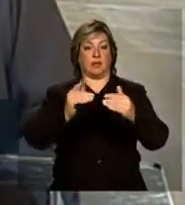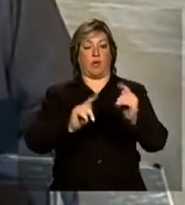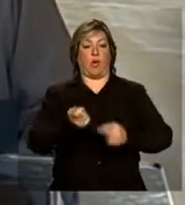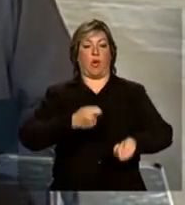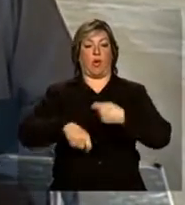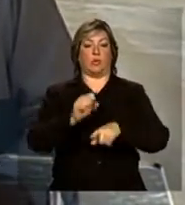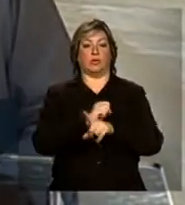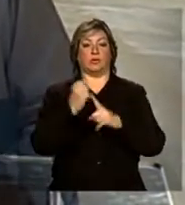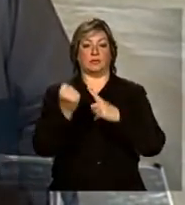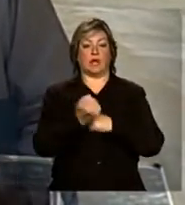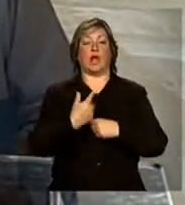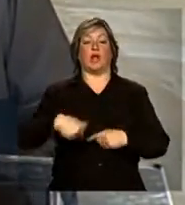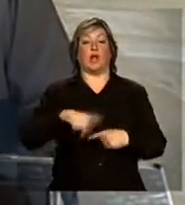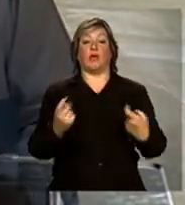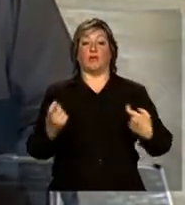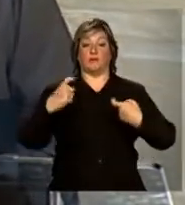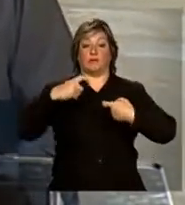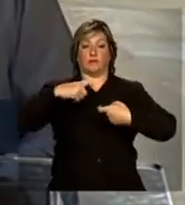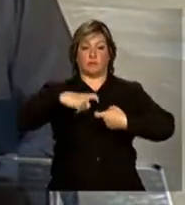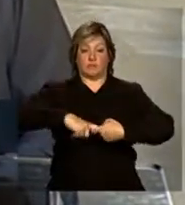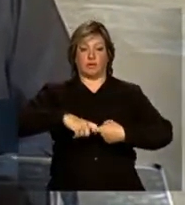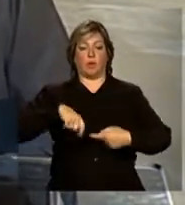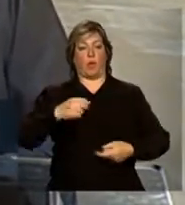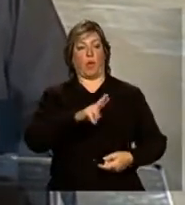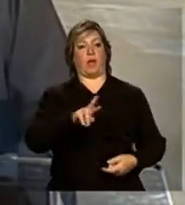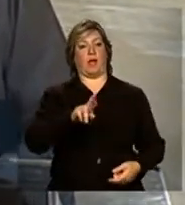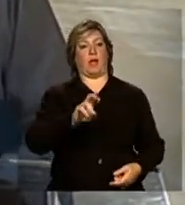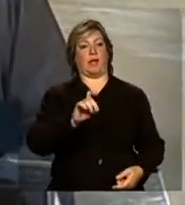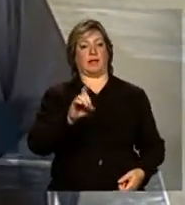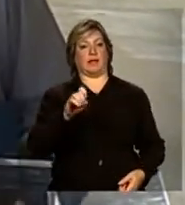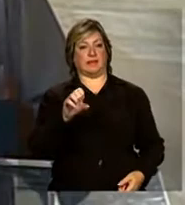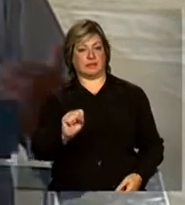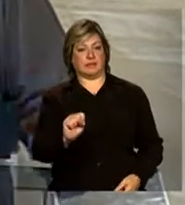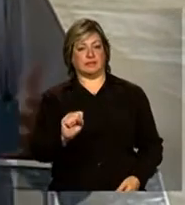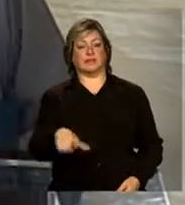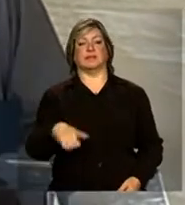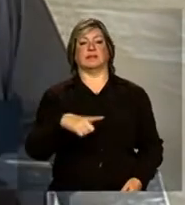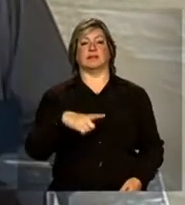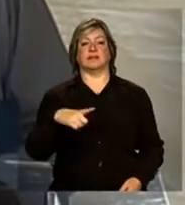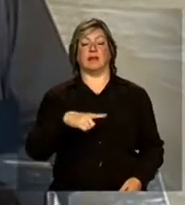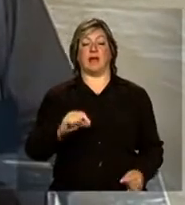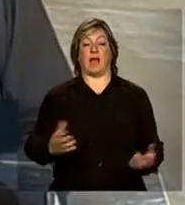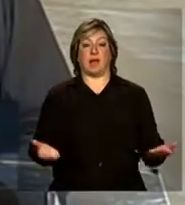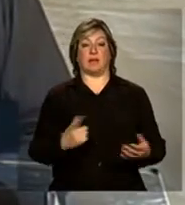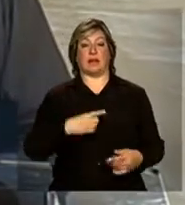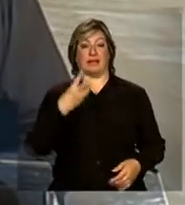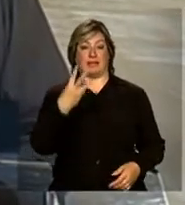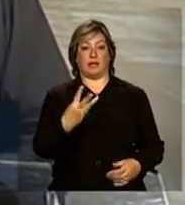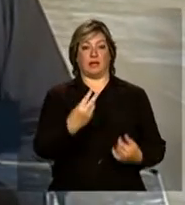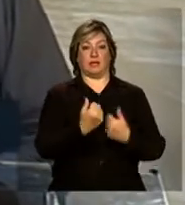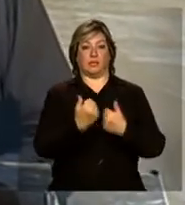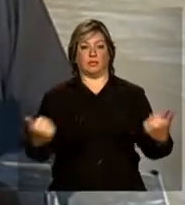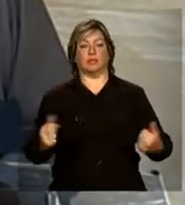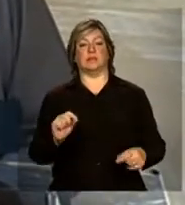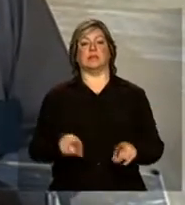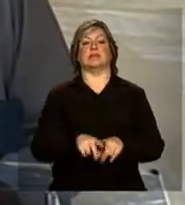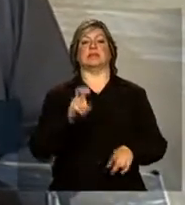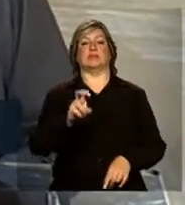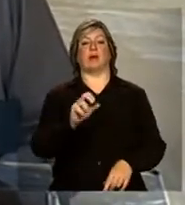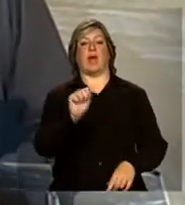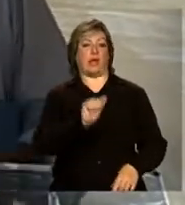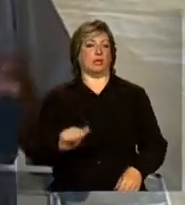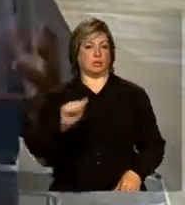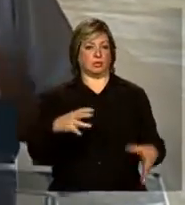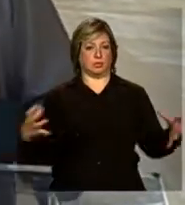qual nós nos vinculamos a outras formas associativas são nos momentos três cooperativas e cinco associações